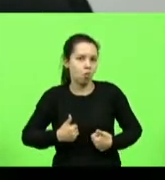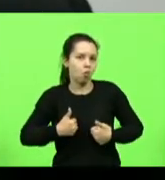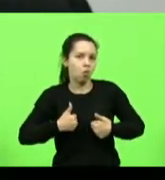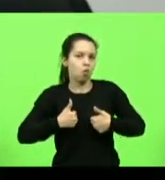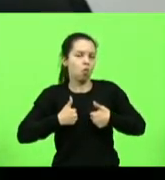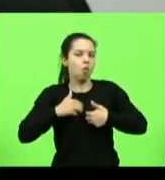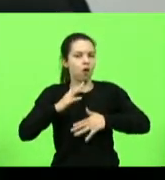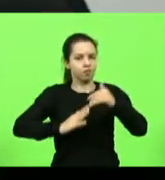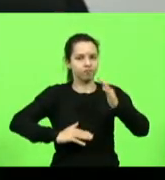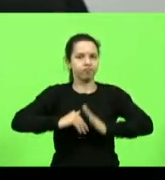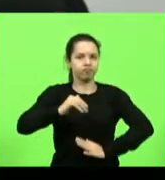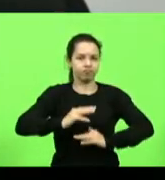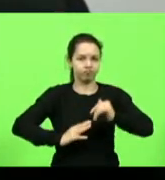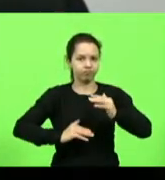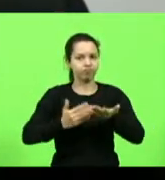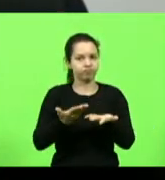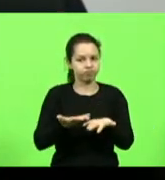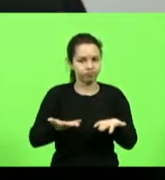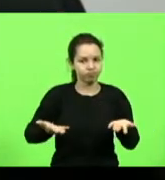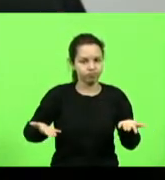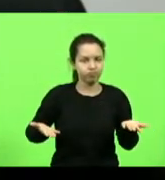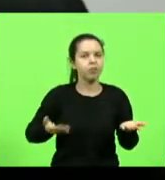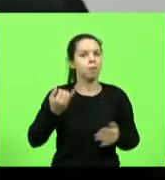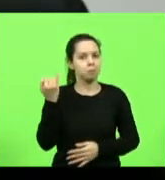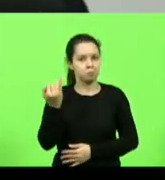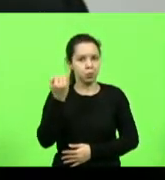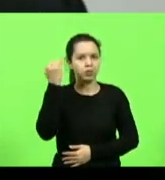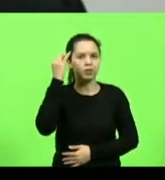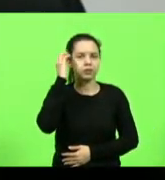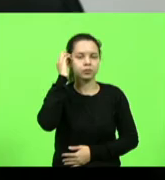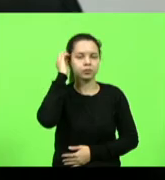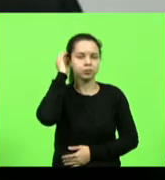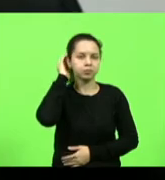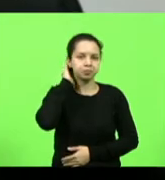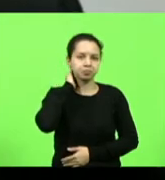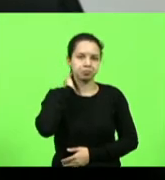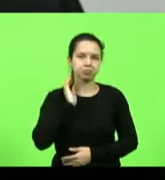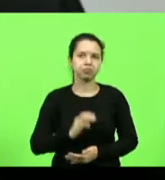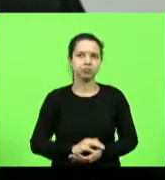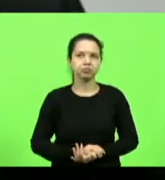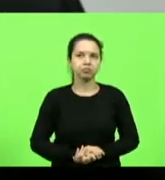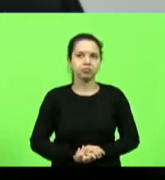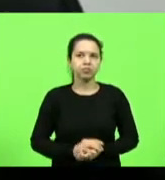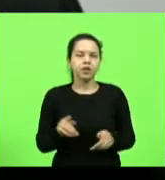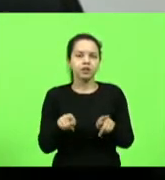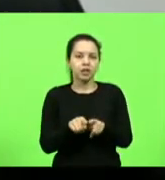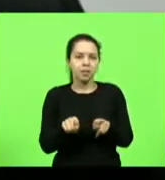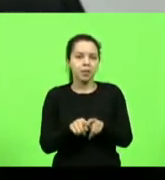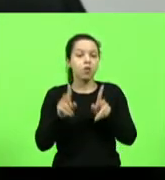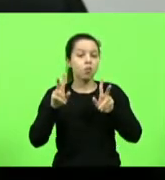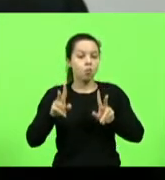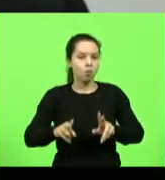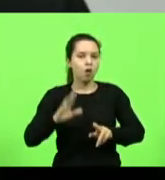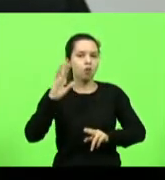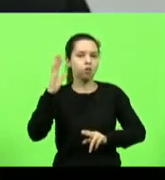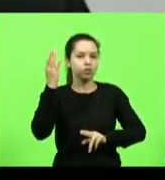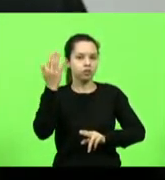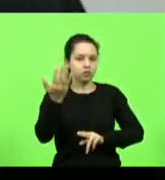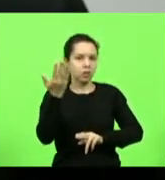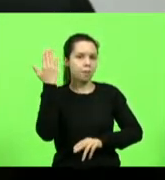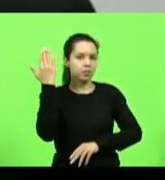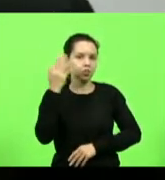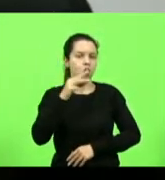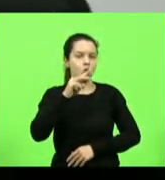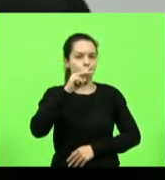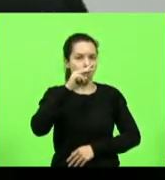dessas ações, e isso é muito importante. A mesma coisa aconteceu quando o governador, comentando